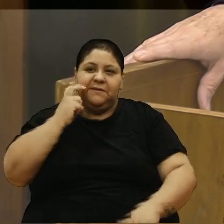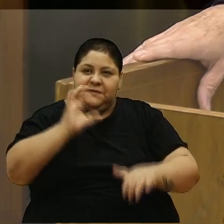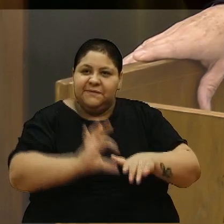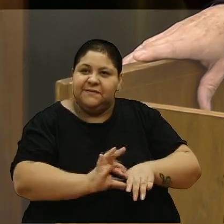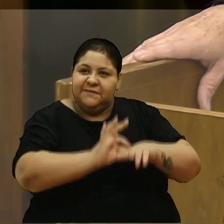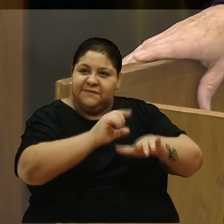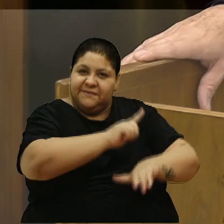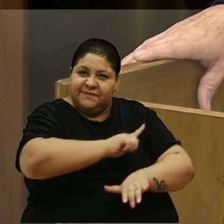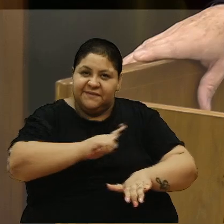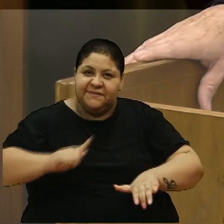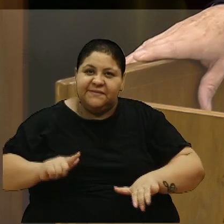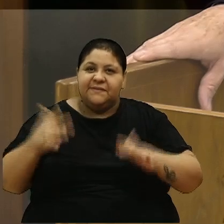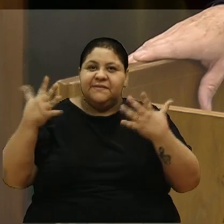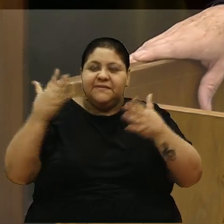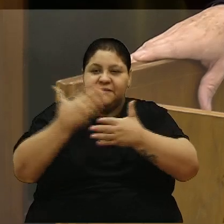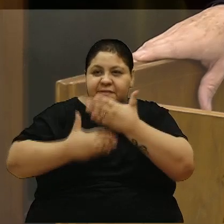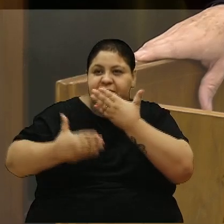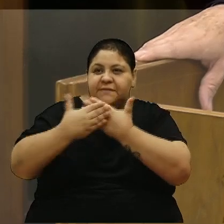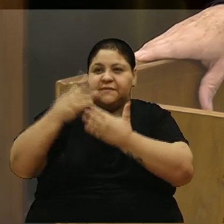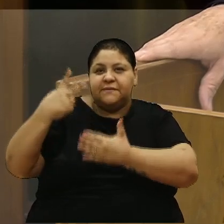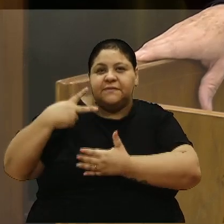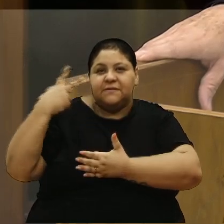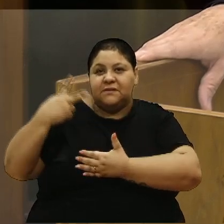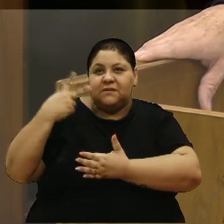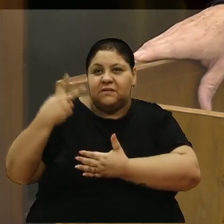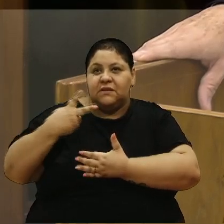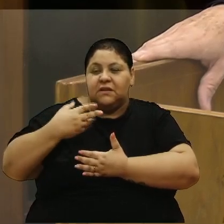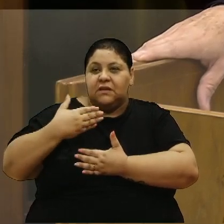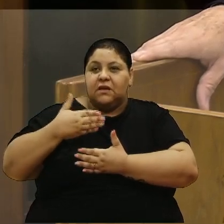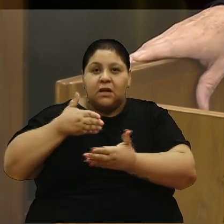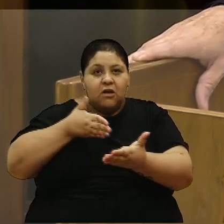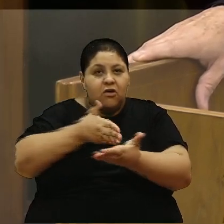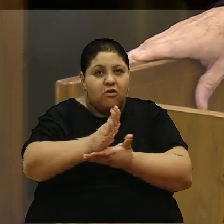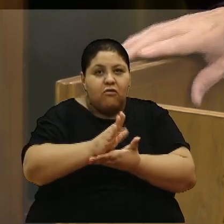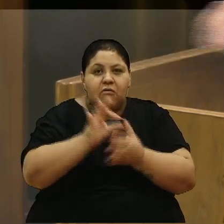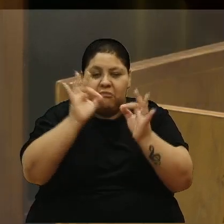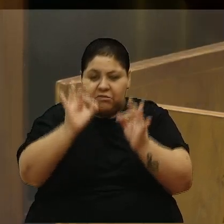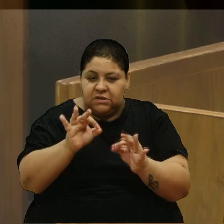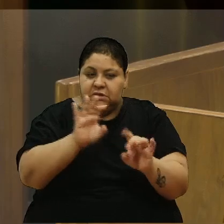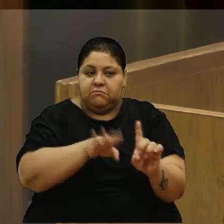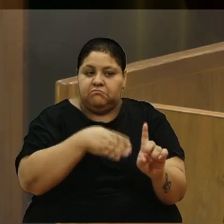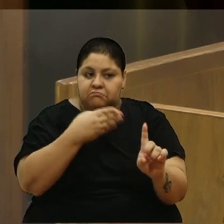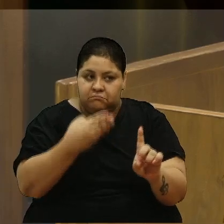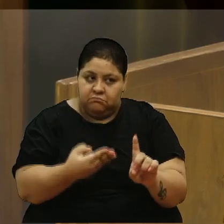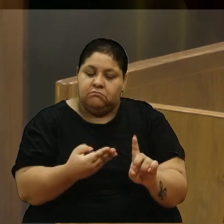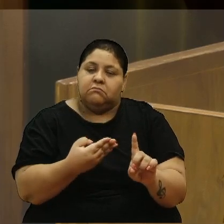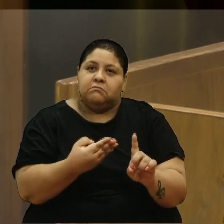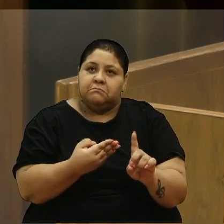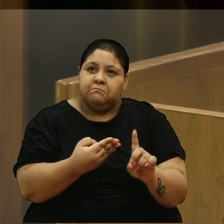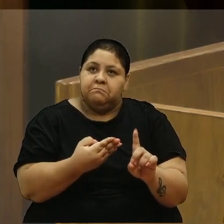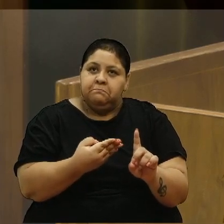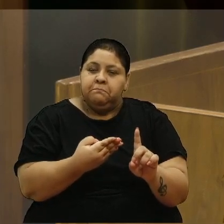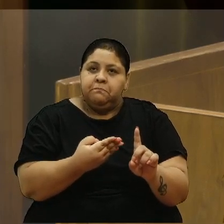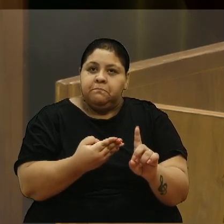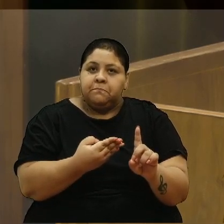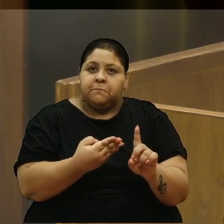governo, saudar todos os vereadores que aprovaram por unanimidade esta justa homenagem,